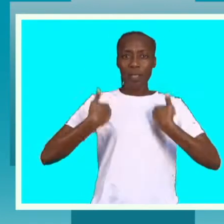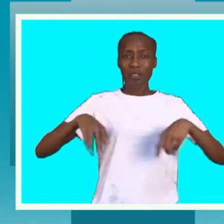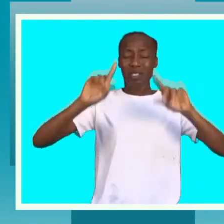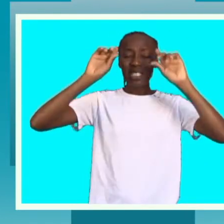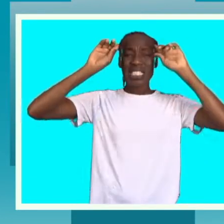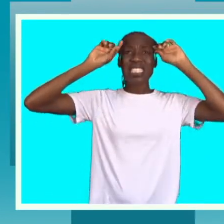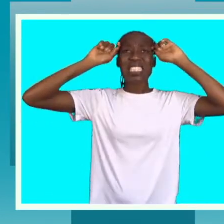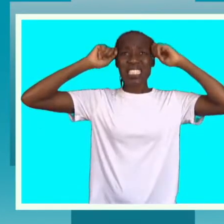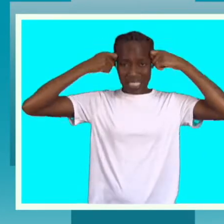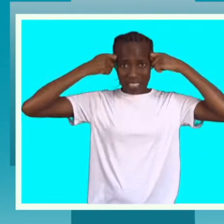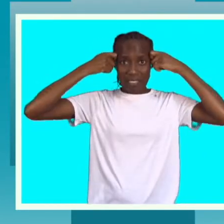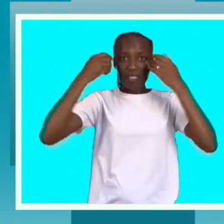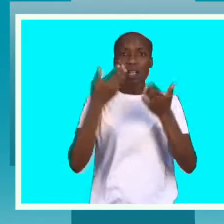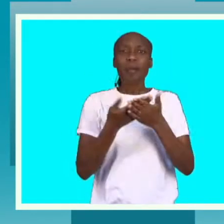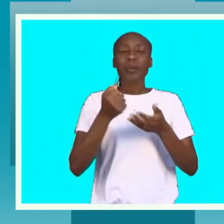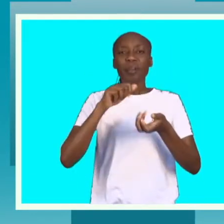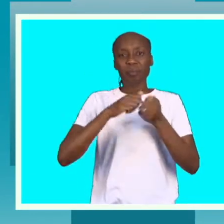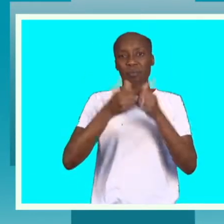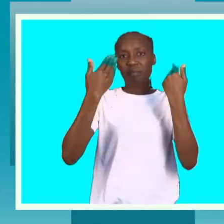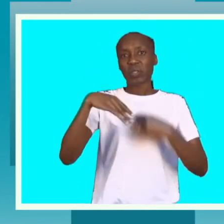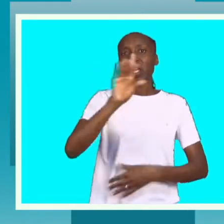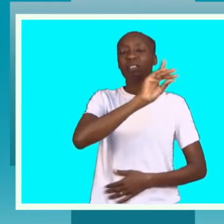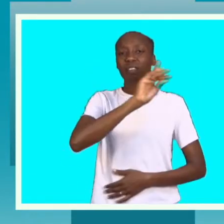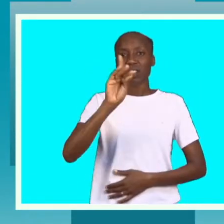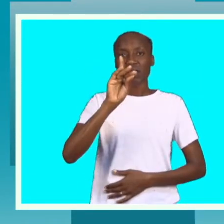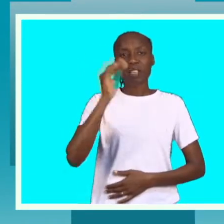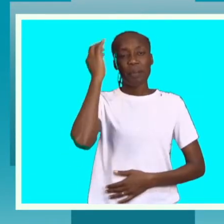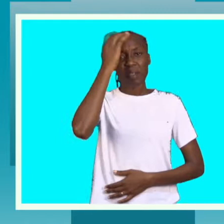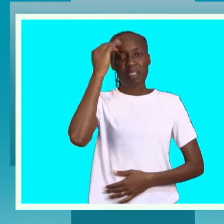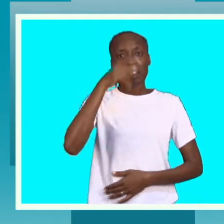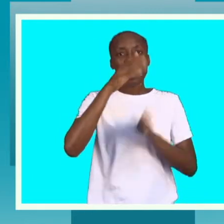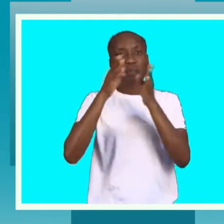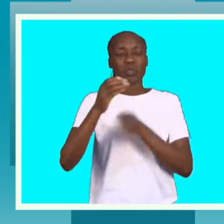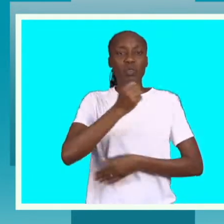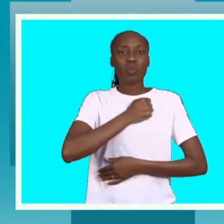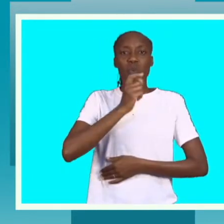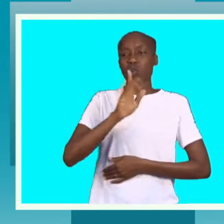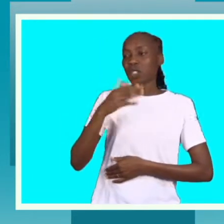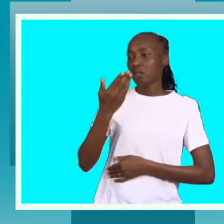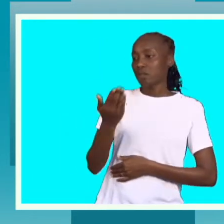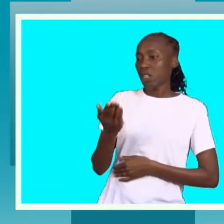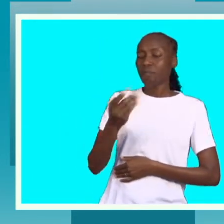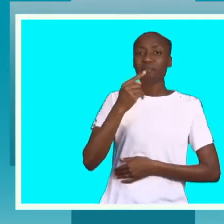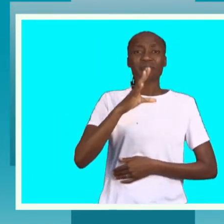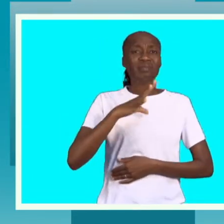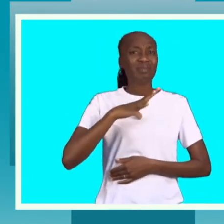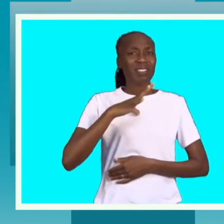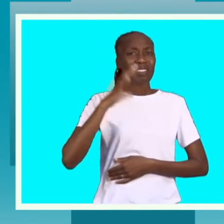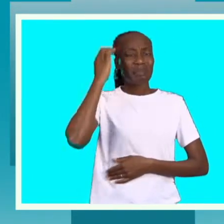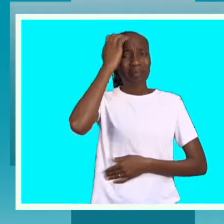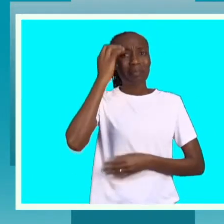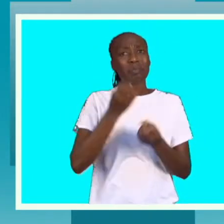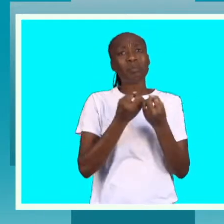estressada, né, por causa da deficiência, porque ela achava que as pessoas não gostavam dela, achava muita coisa. Então,